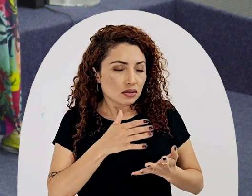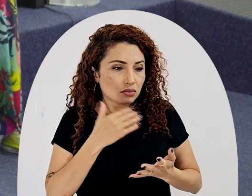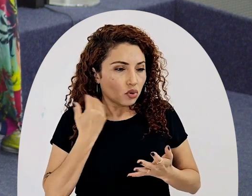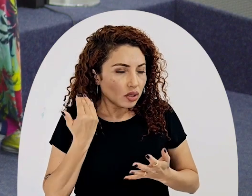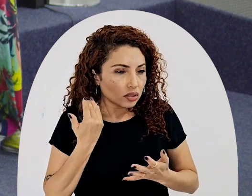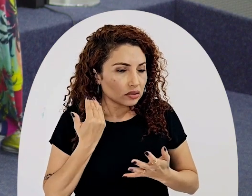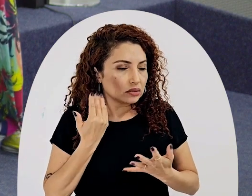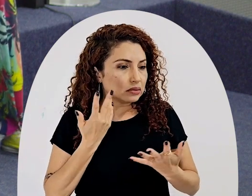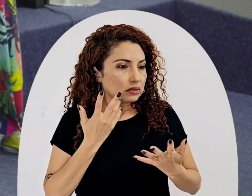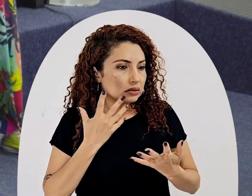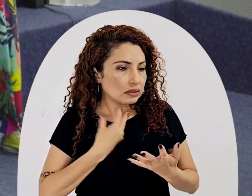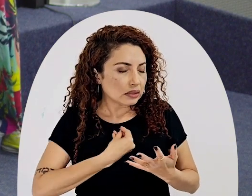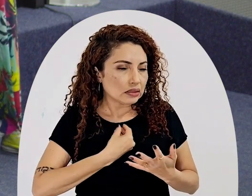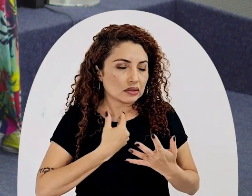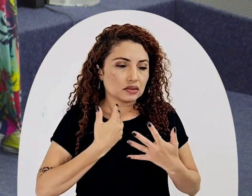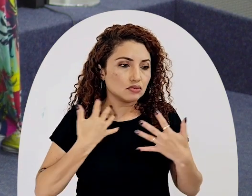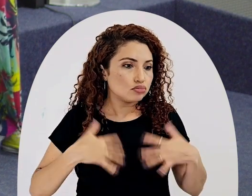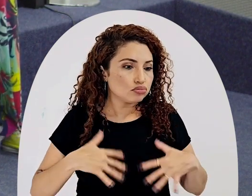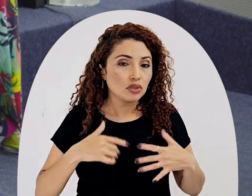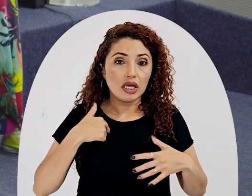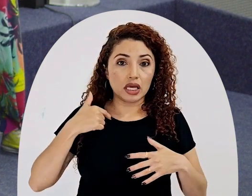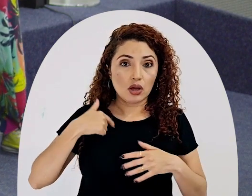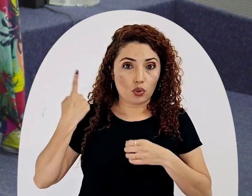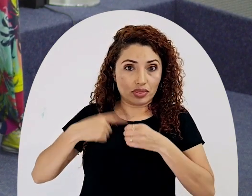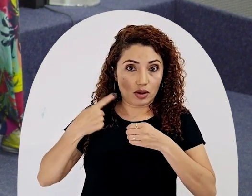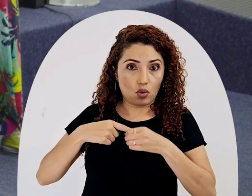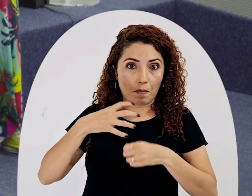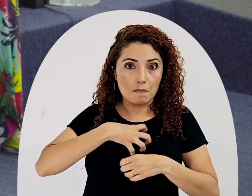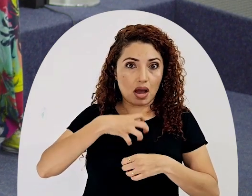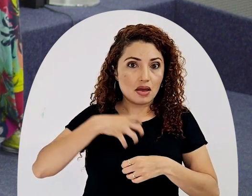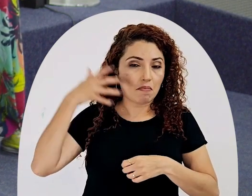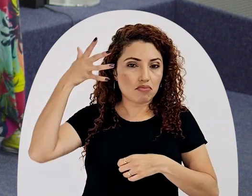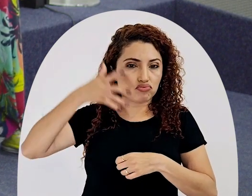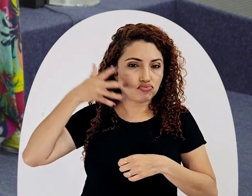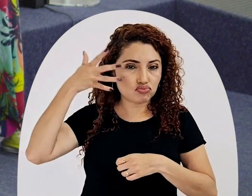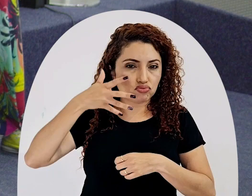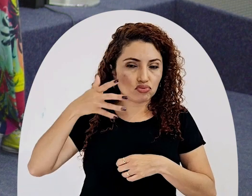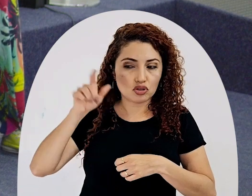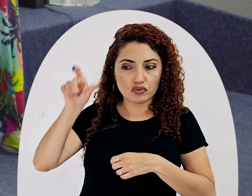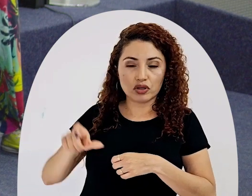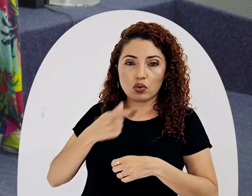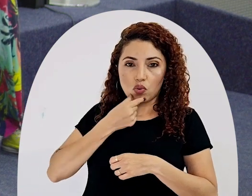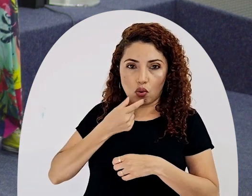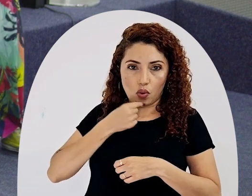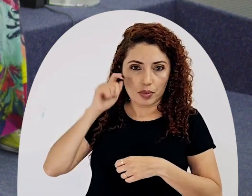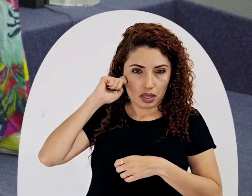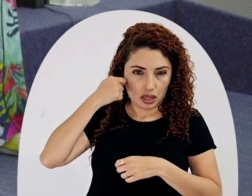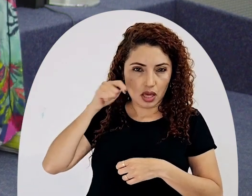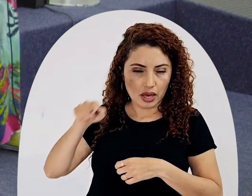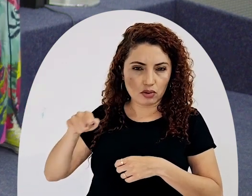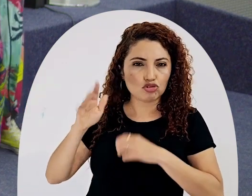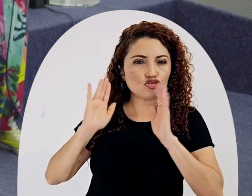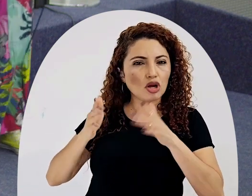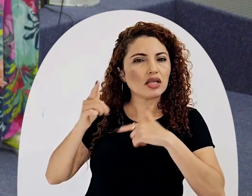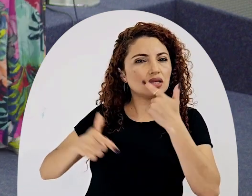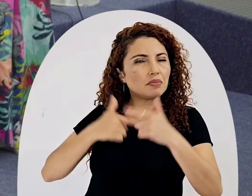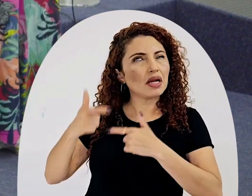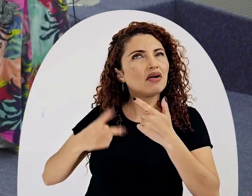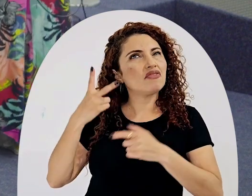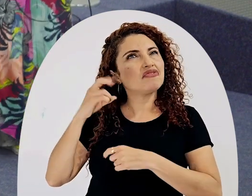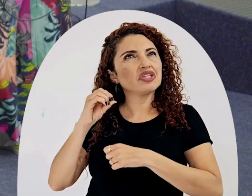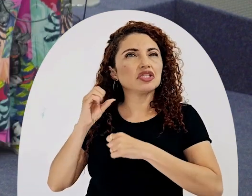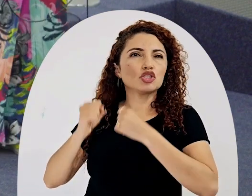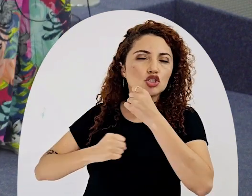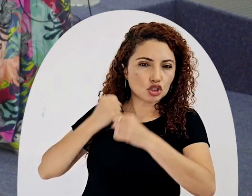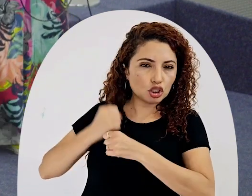estava palestrando no interior da Bahia, eu ouvi de um senhor negro, que ele trabalhava há mais de 20 anos na empresa que eu estava falando